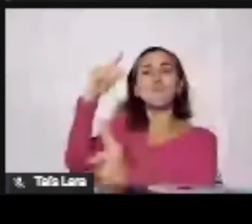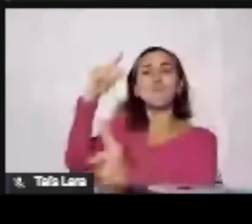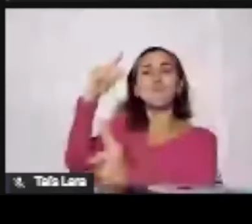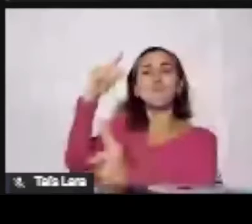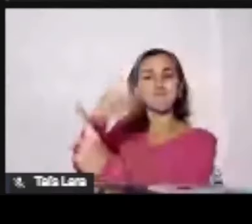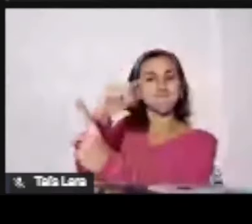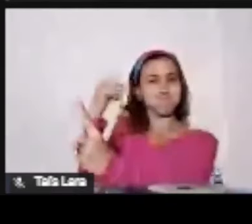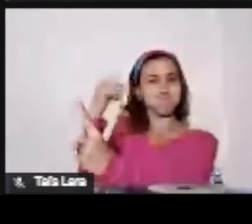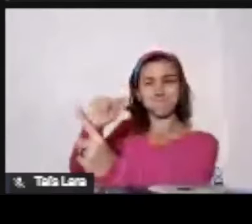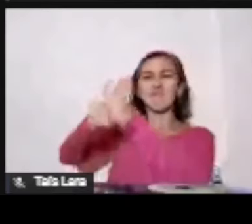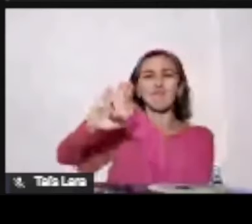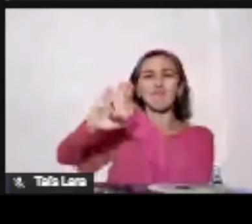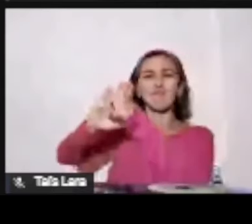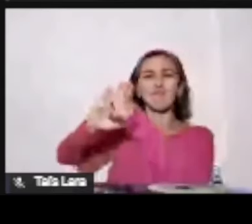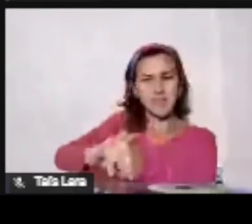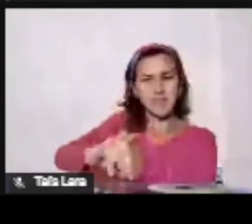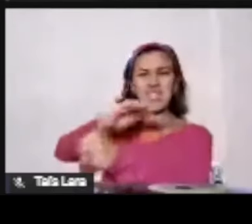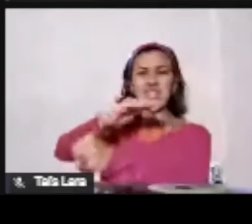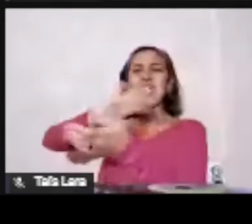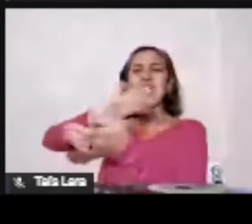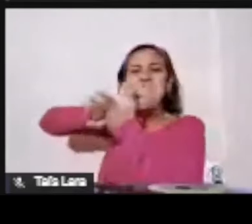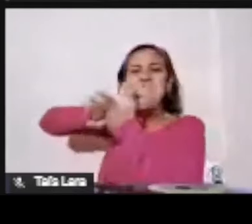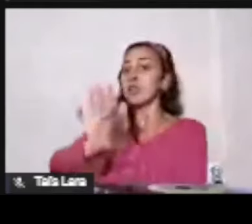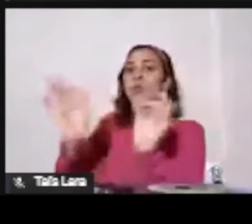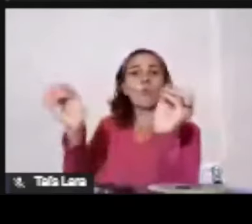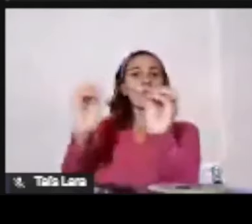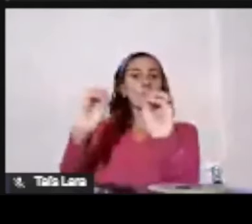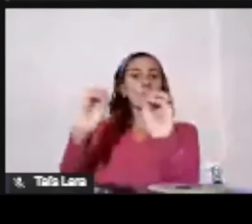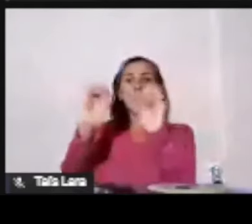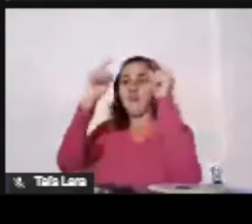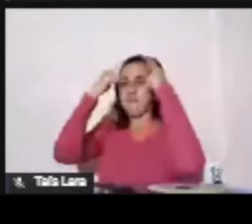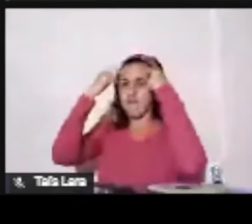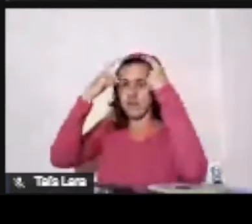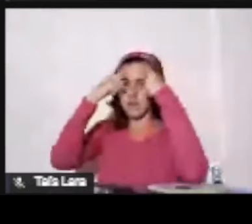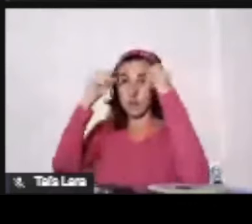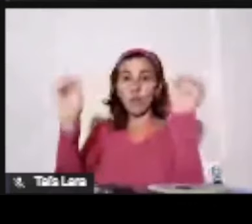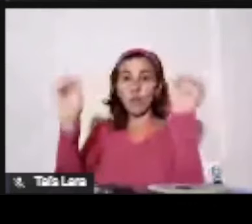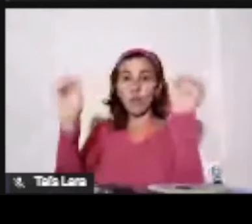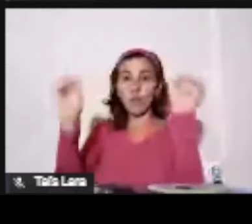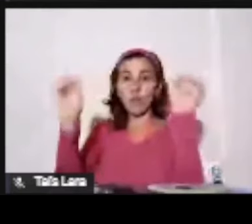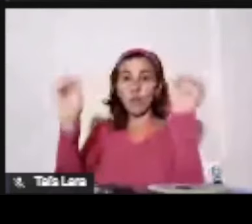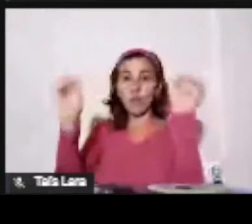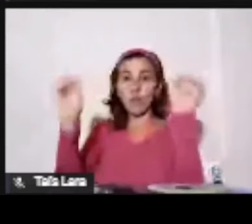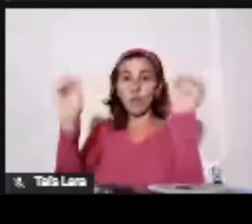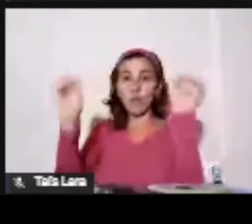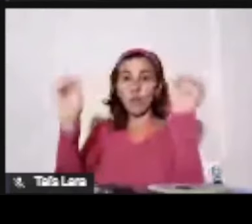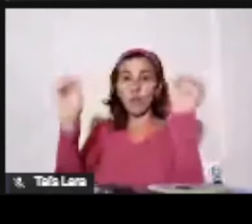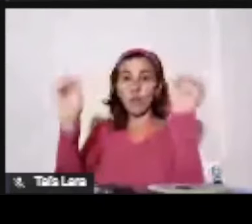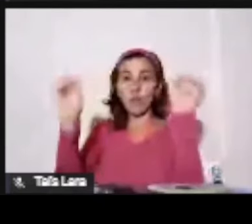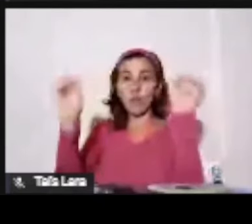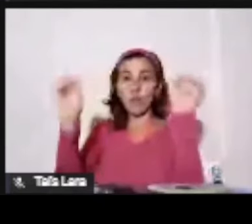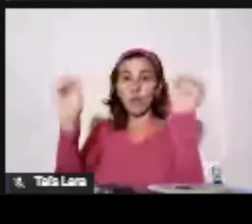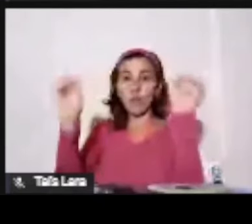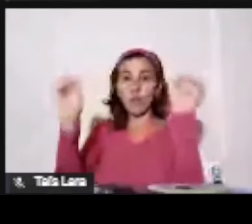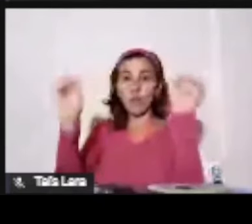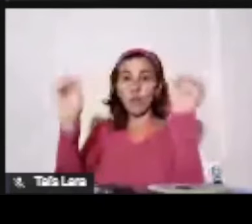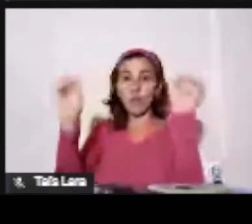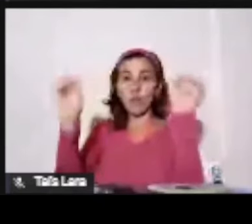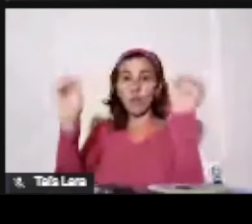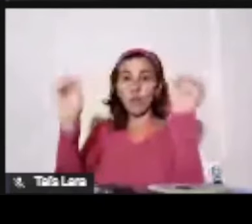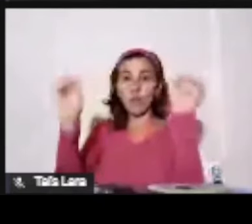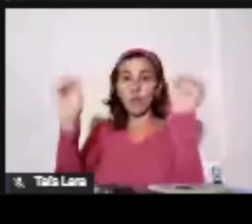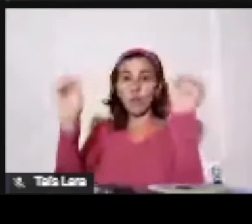e o nome da lei é uma homenagem ao garoto Bernardo Uglione Boldrini, de 11 anos, que foi morto em Três